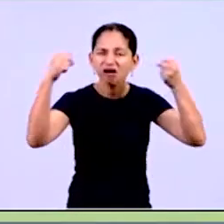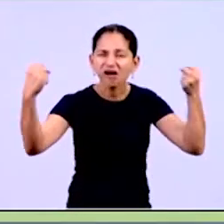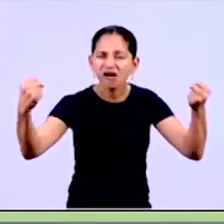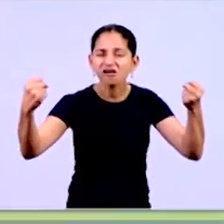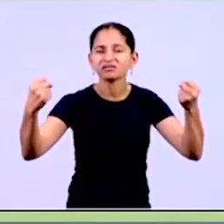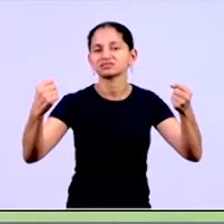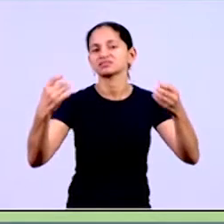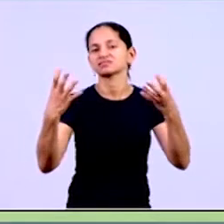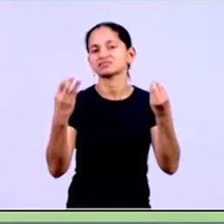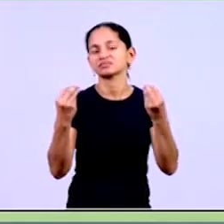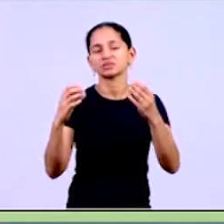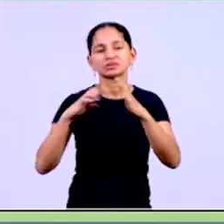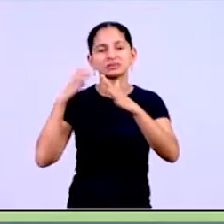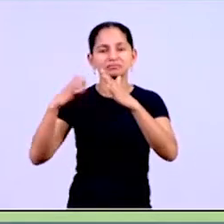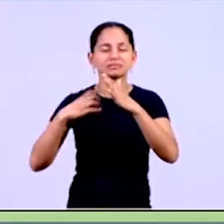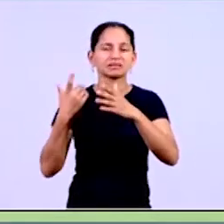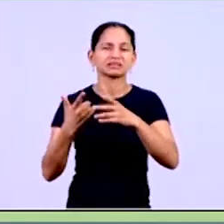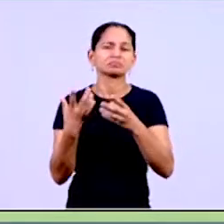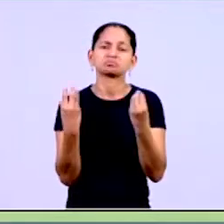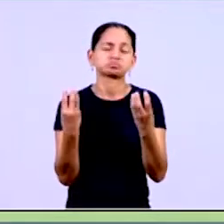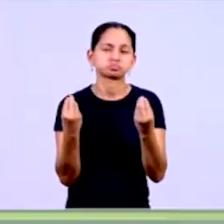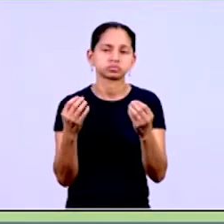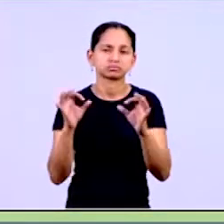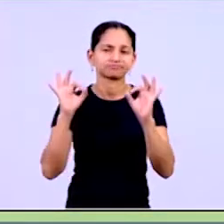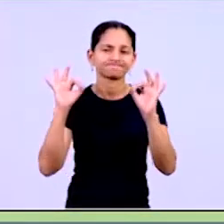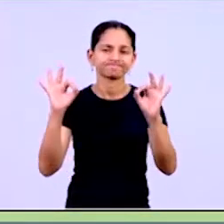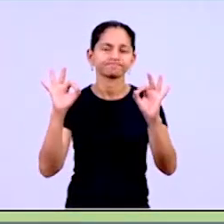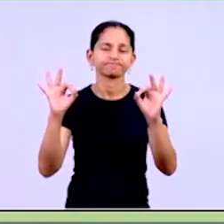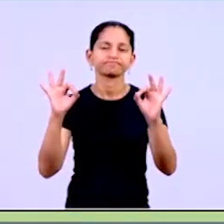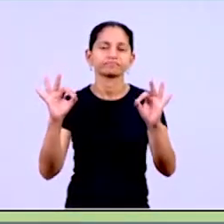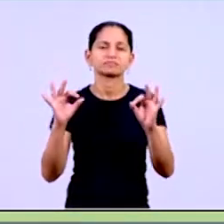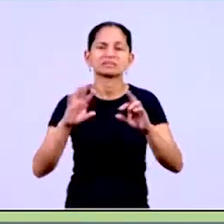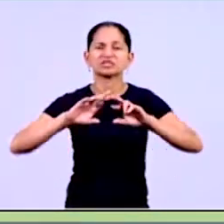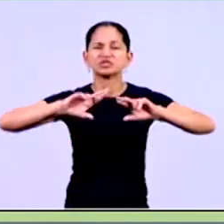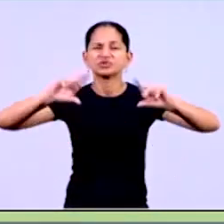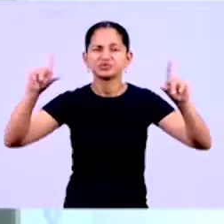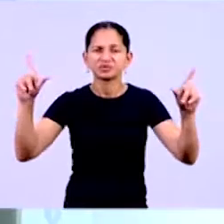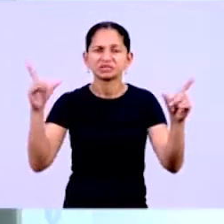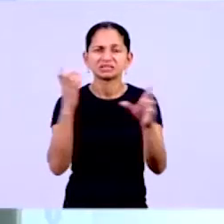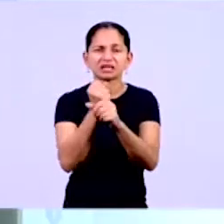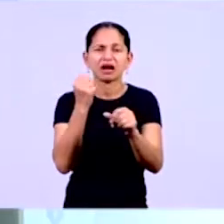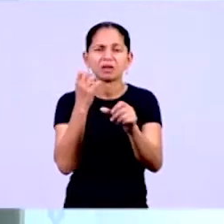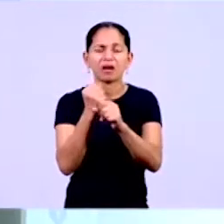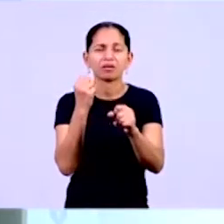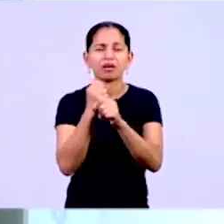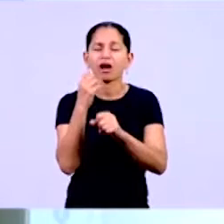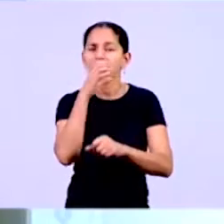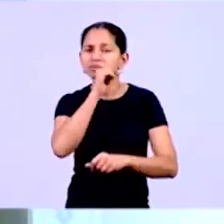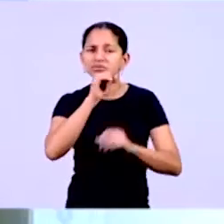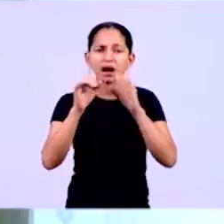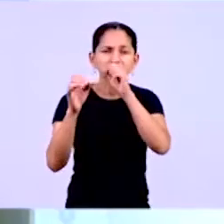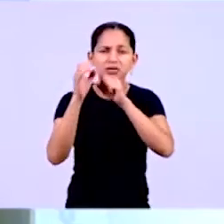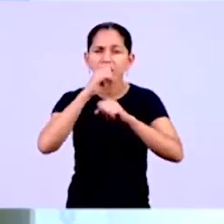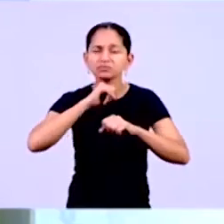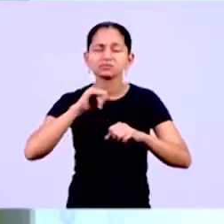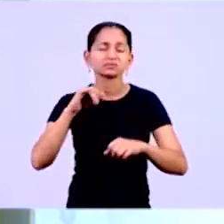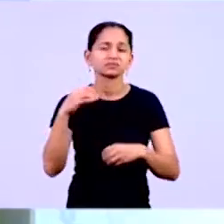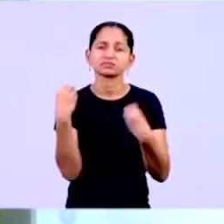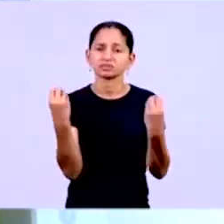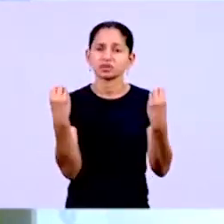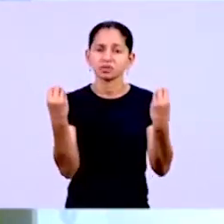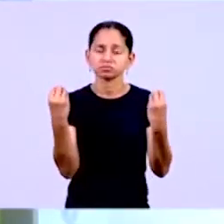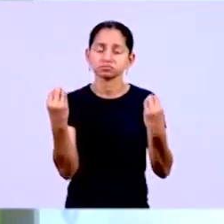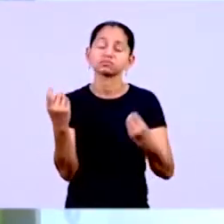só as grandes empresas têm, né? Que realizam muito cálculo por segundo, a gente fala teraflops,